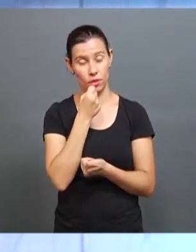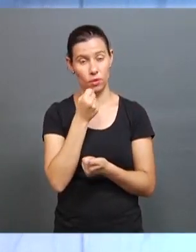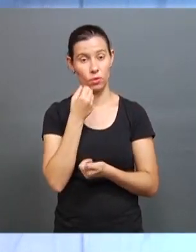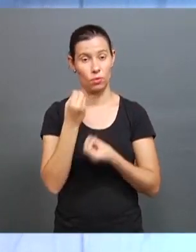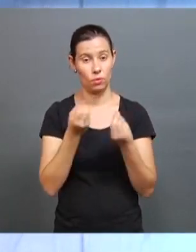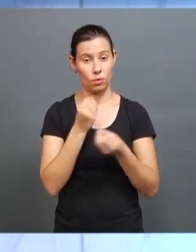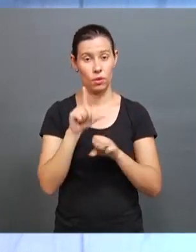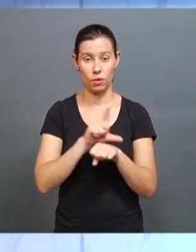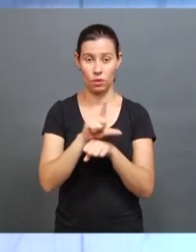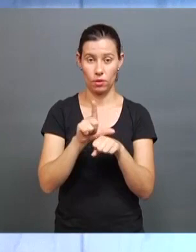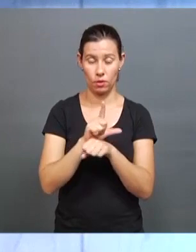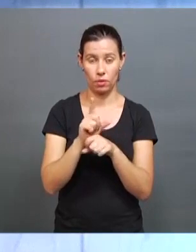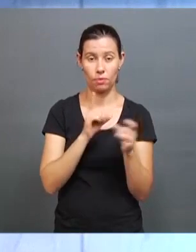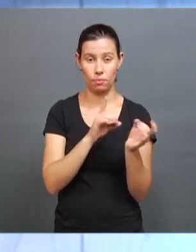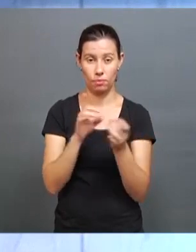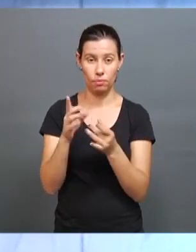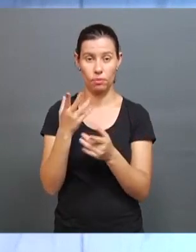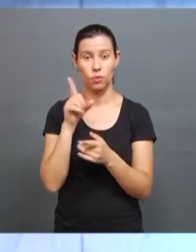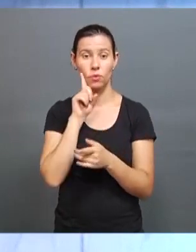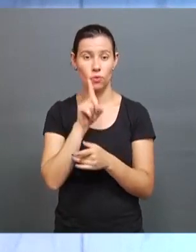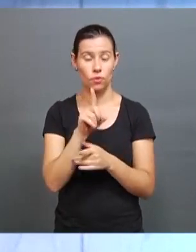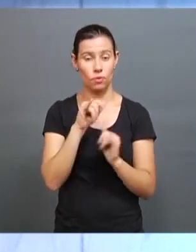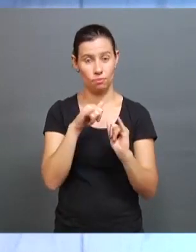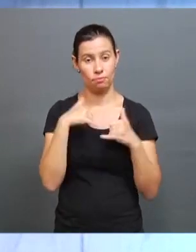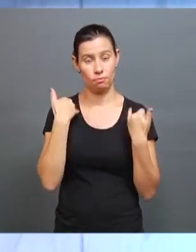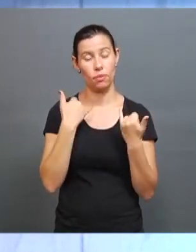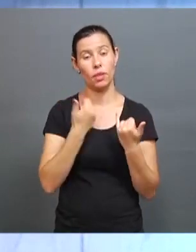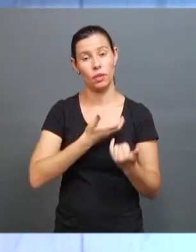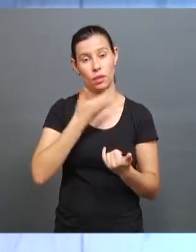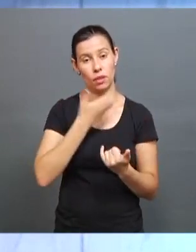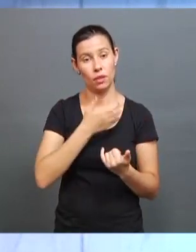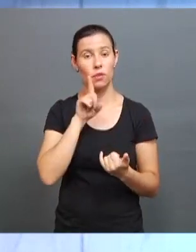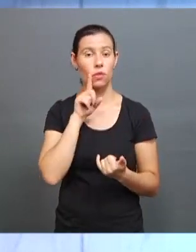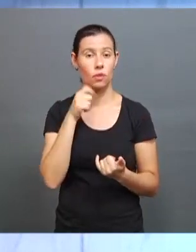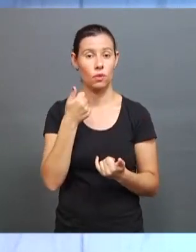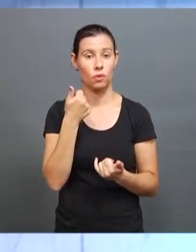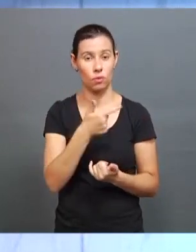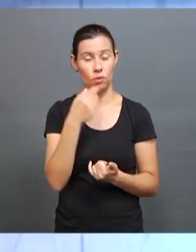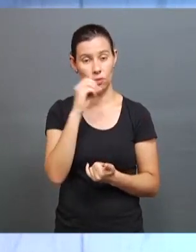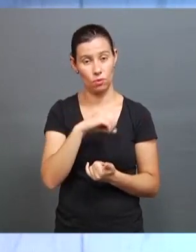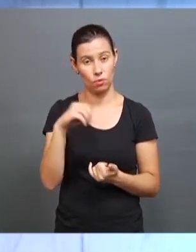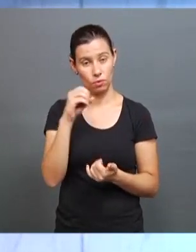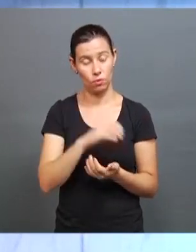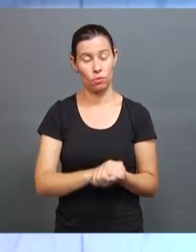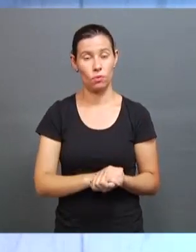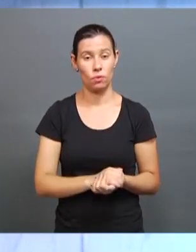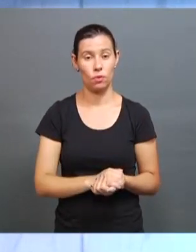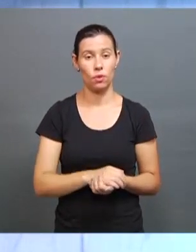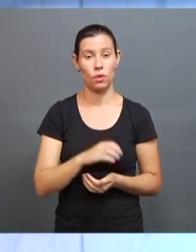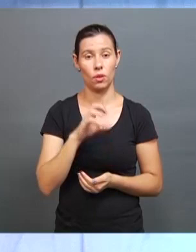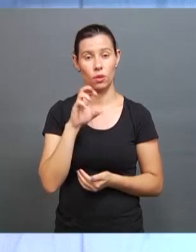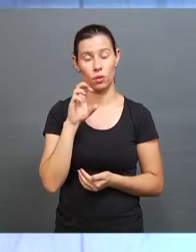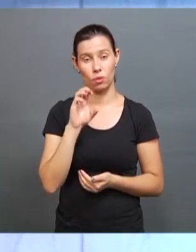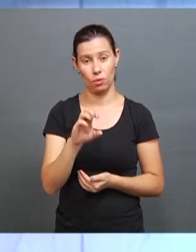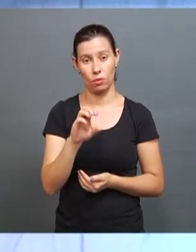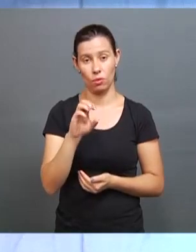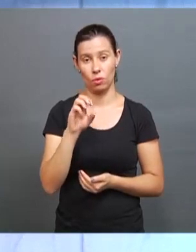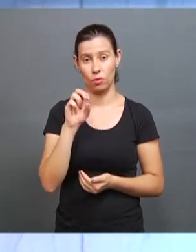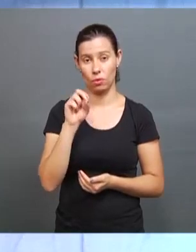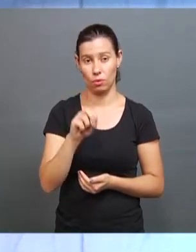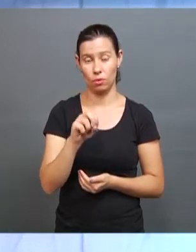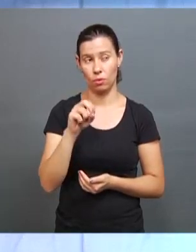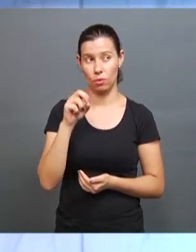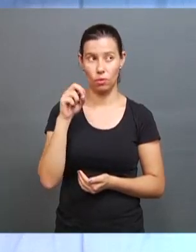do comércio para o Dia das Crianças, que é comemorado agora, dia 12 de outubro. Segundo a Confederação Nacional do Comércio de Bens, Serviço